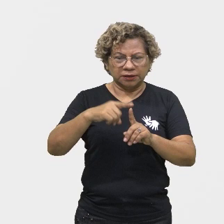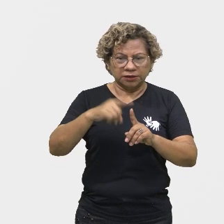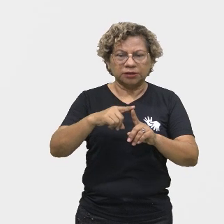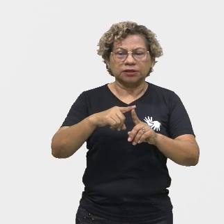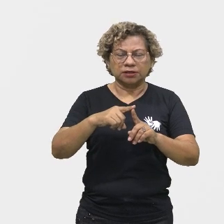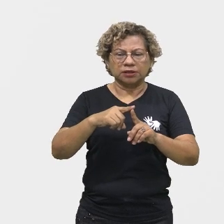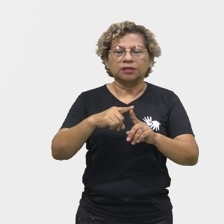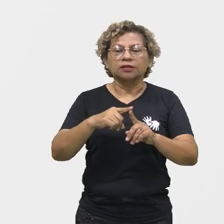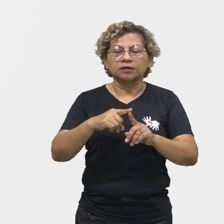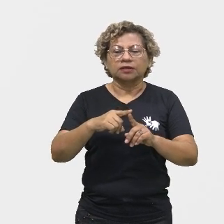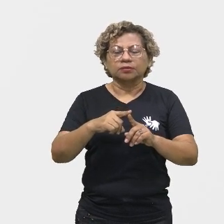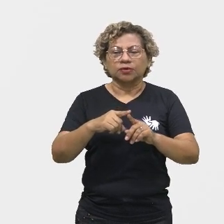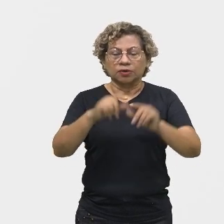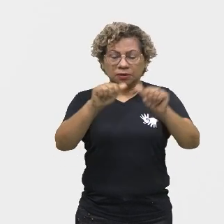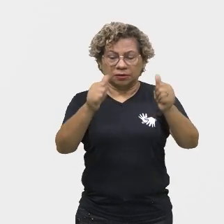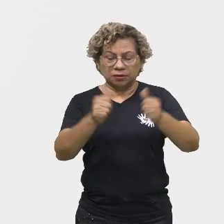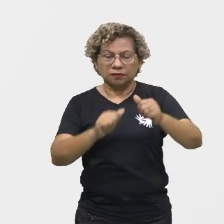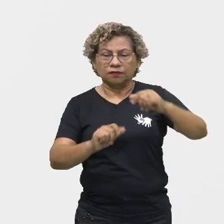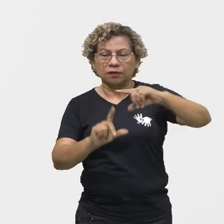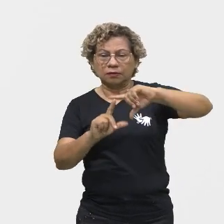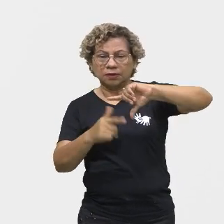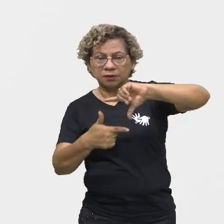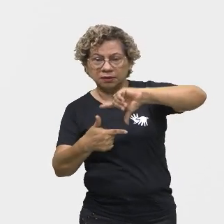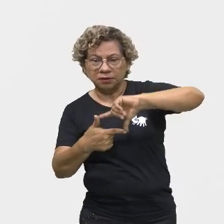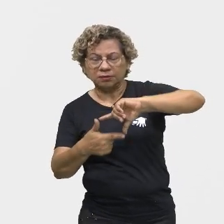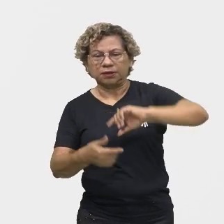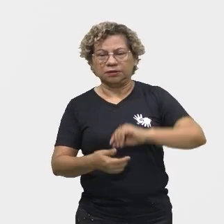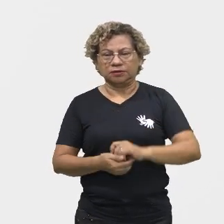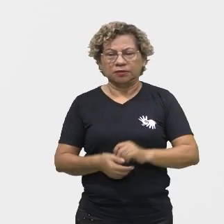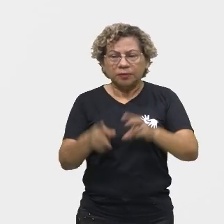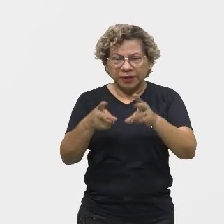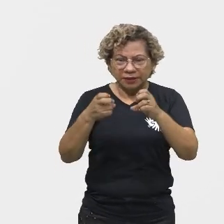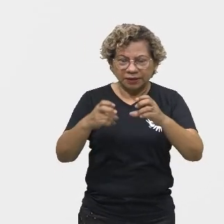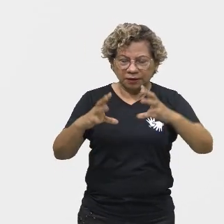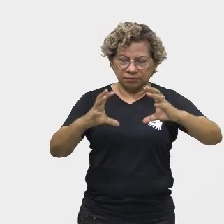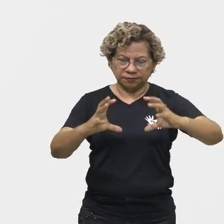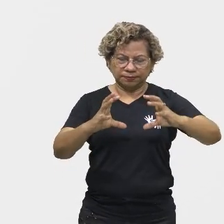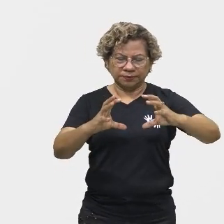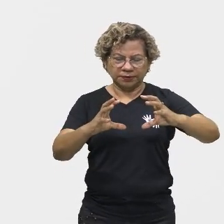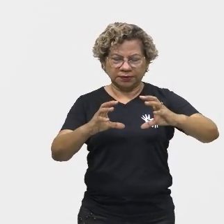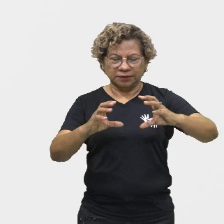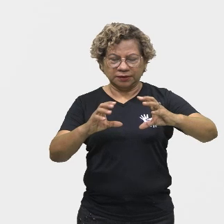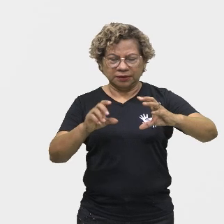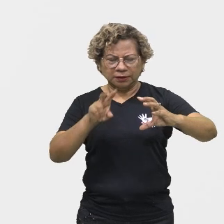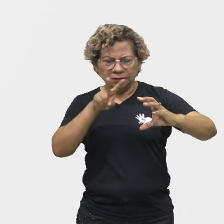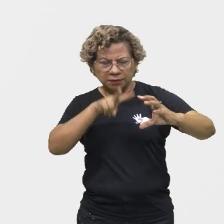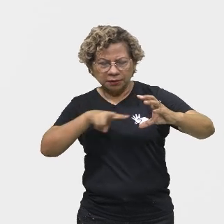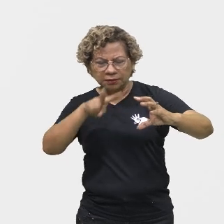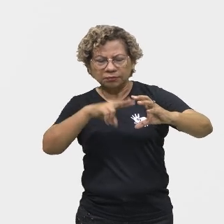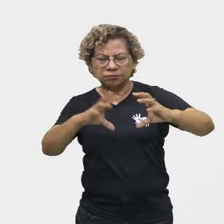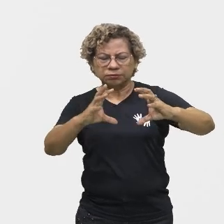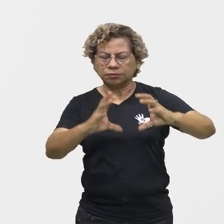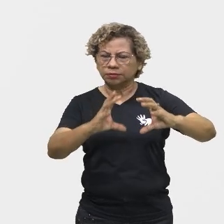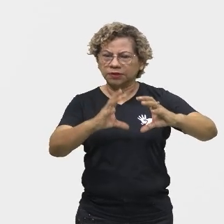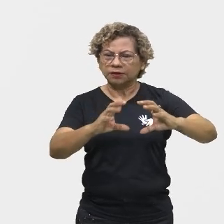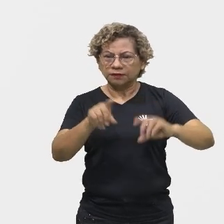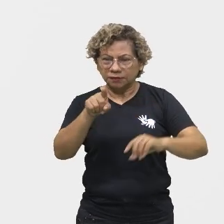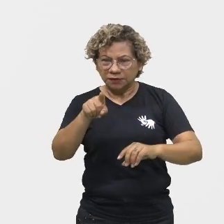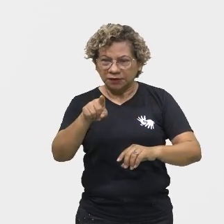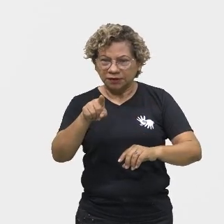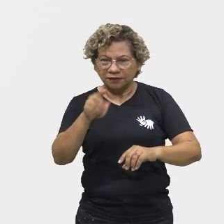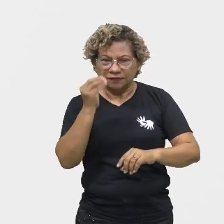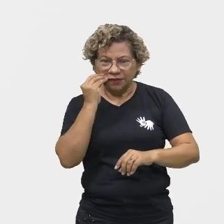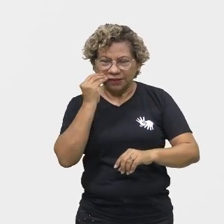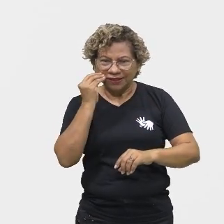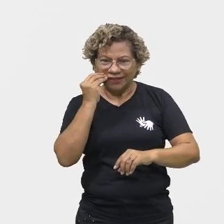é referência para este objeto. E aí, vamos observar a imagem. Vocês estão vendo um objeto